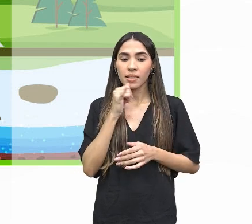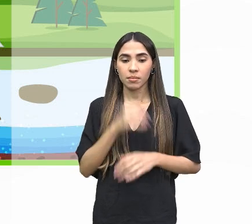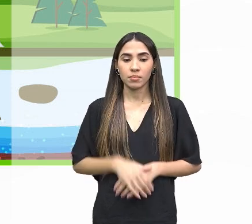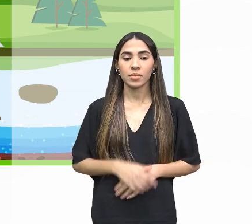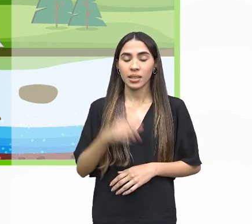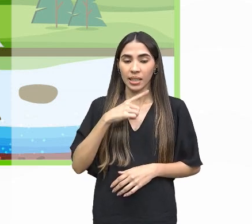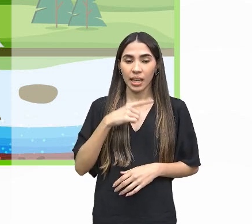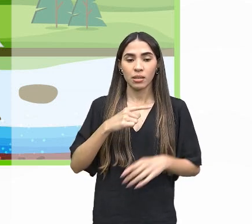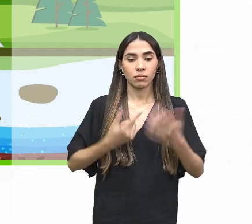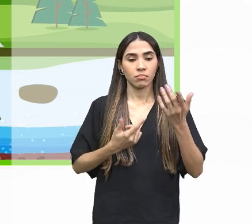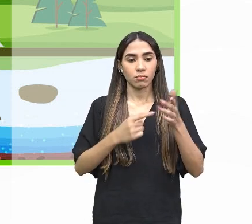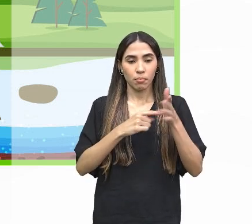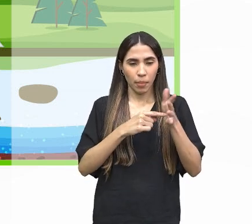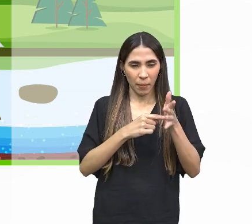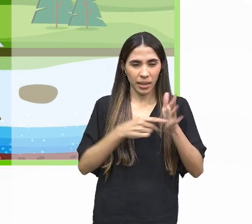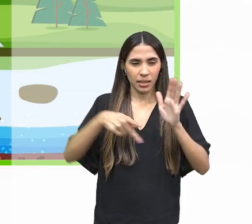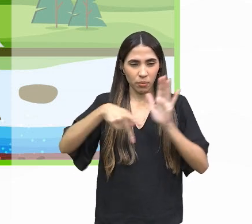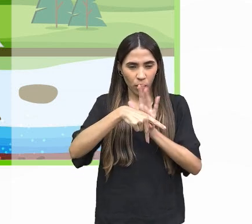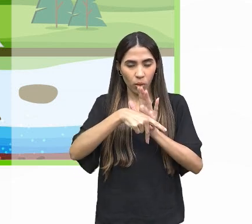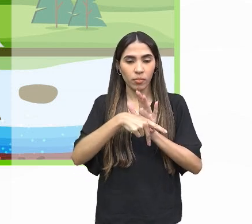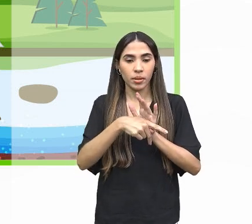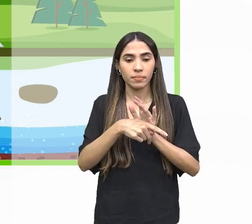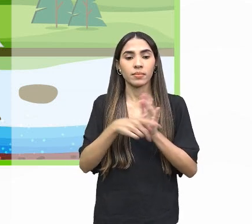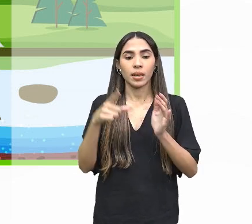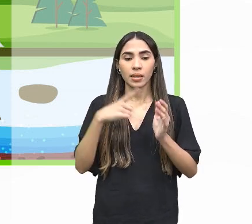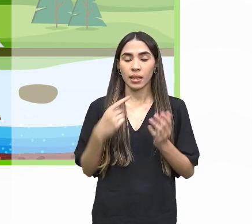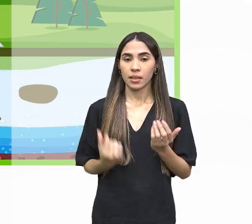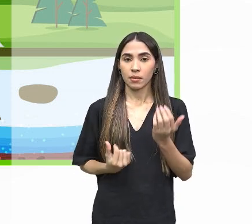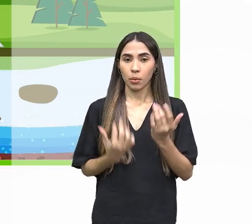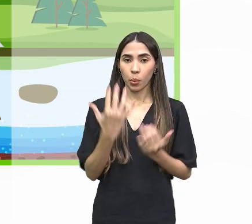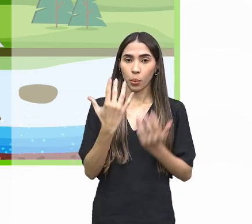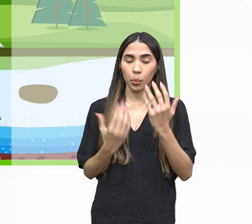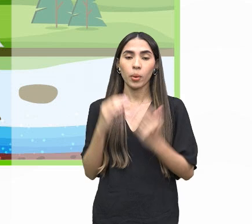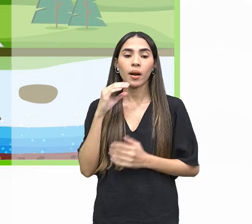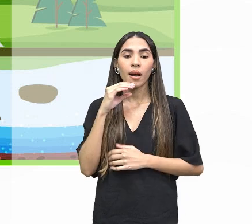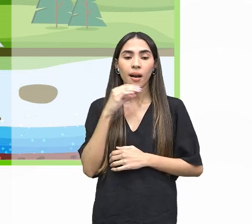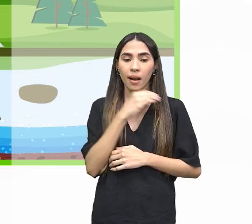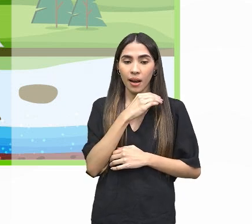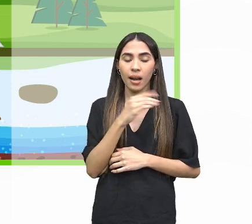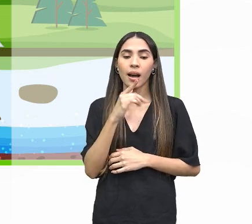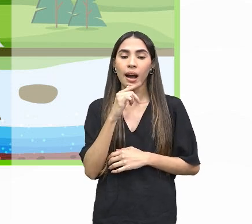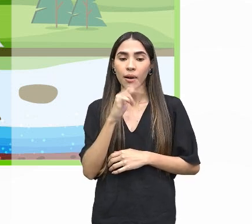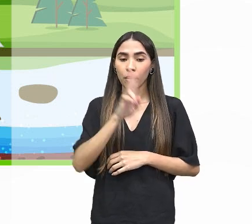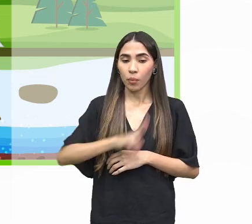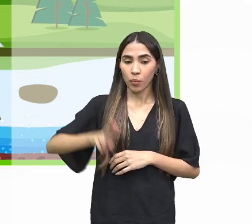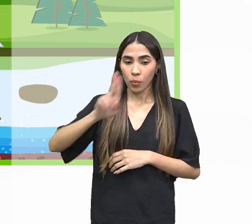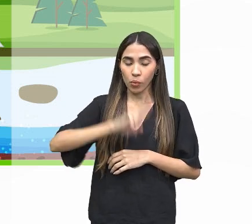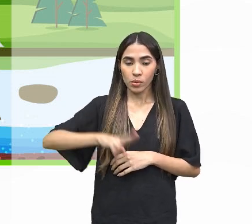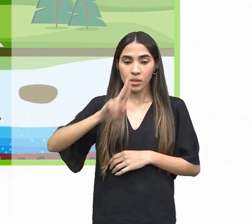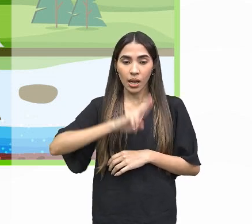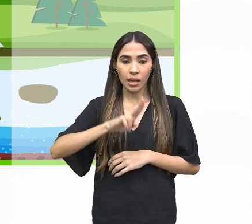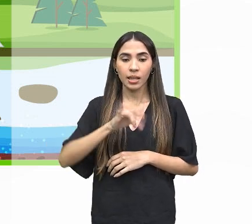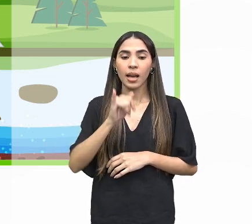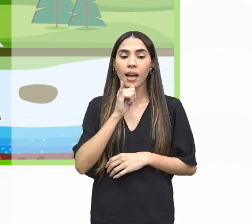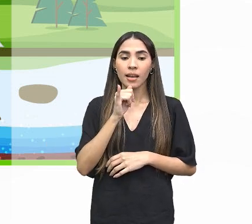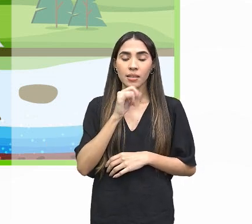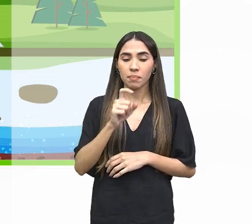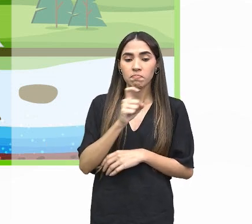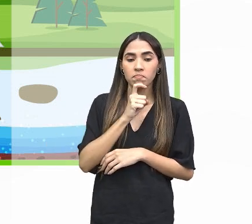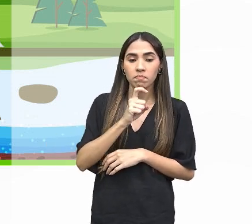reator nuclear, nós temos esse vapor d'água também sendo utilizado para resfriar